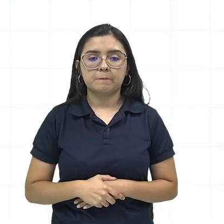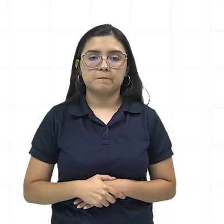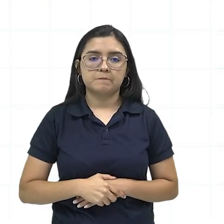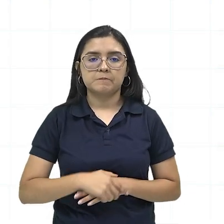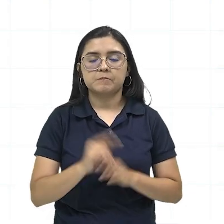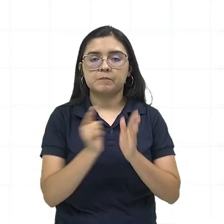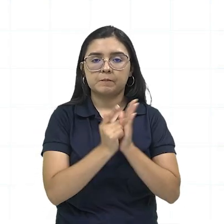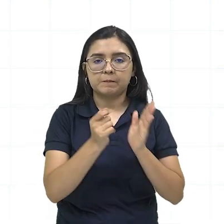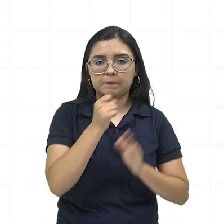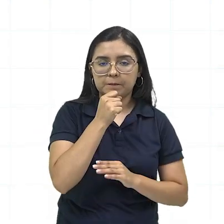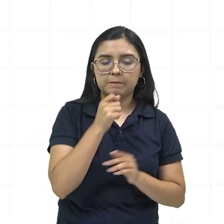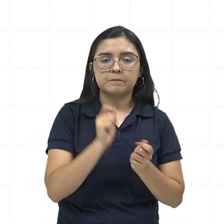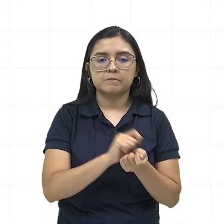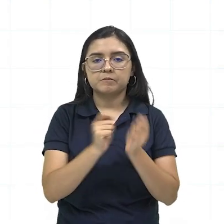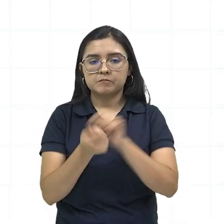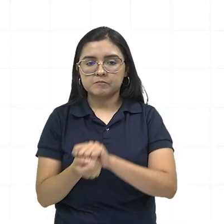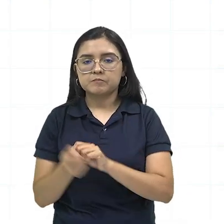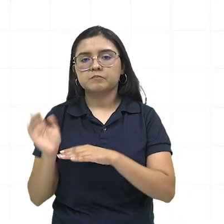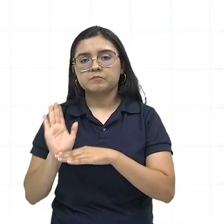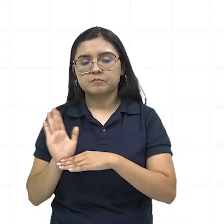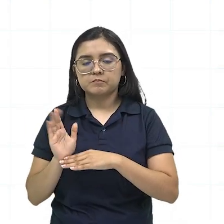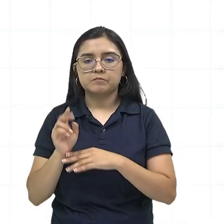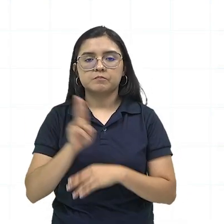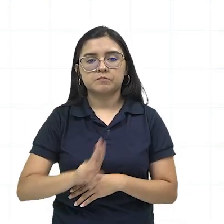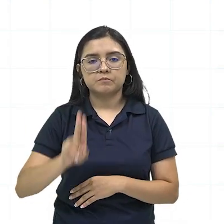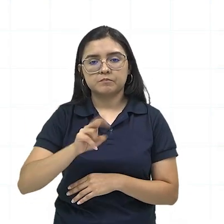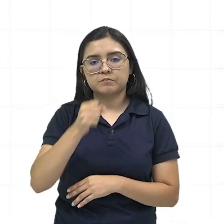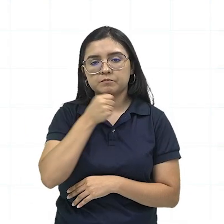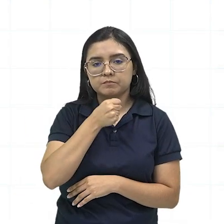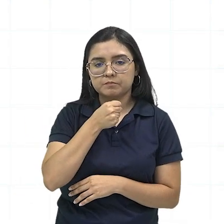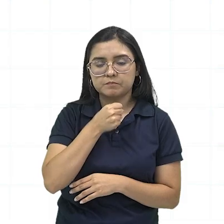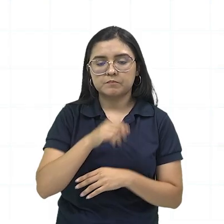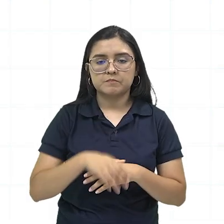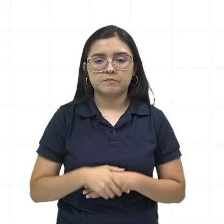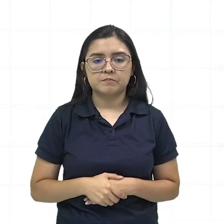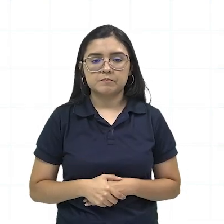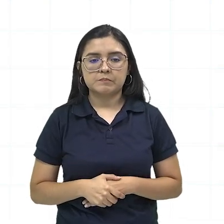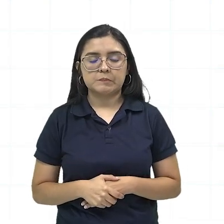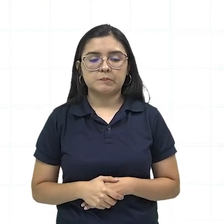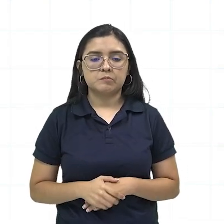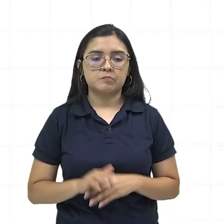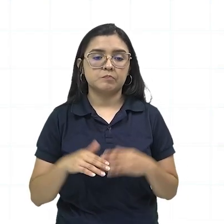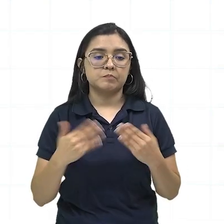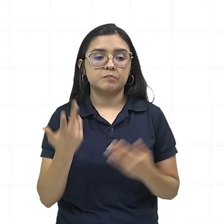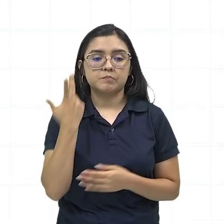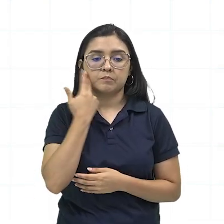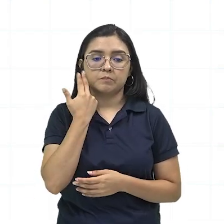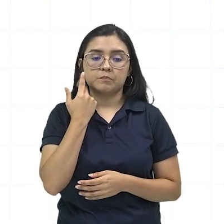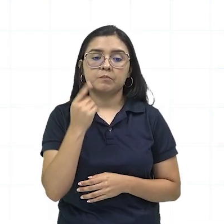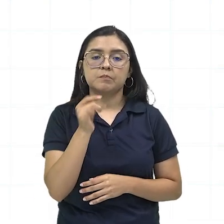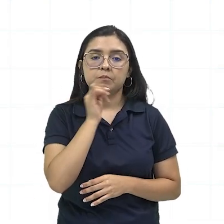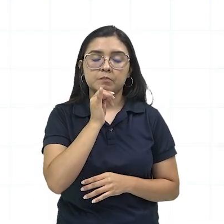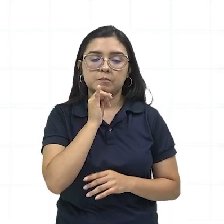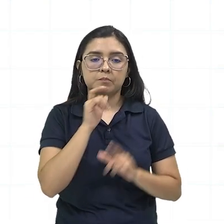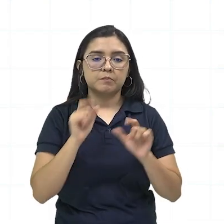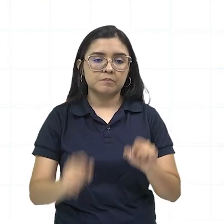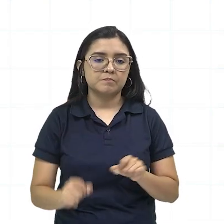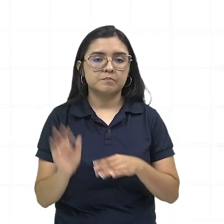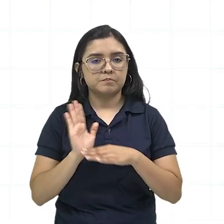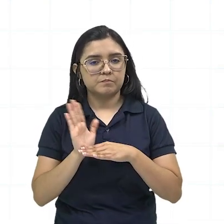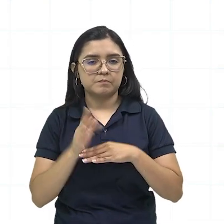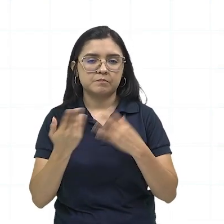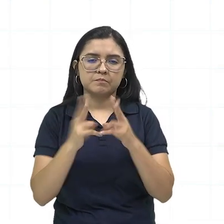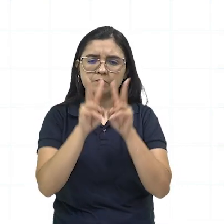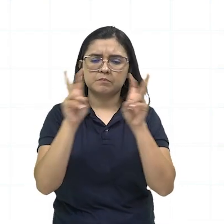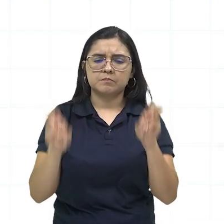documentários e utilizam esses recursos visuais e essas entrevistas com os especialistas. Então, é comum, por exemplo, você ver documentários sobre o reino animal,